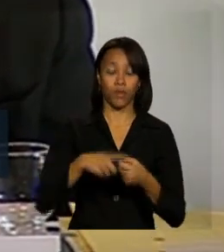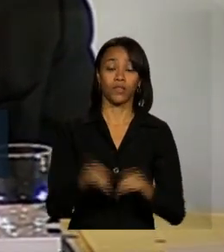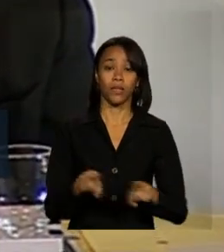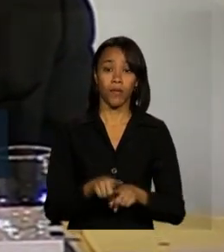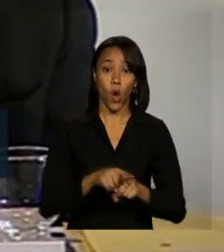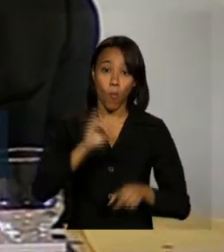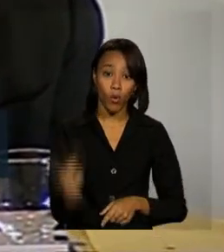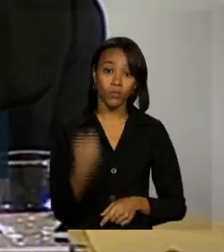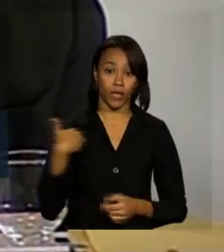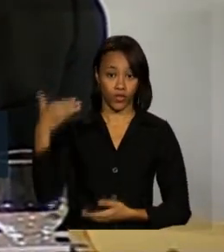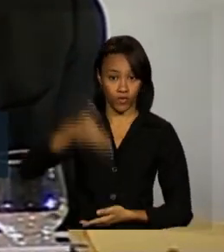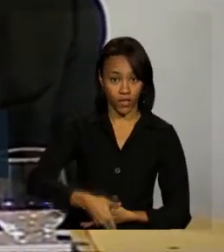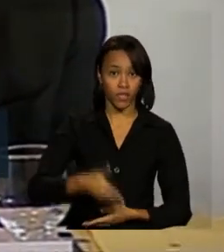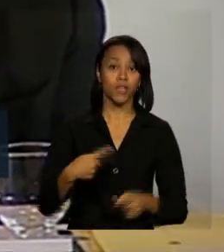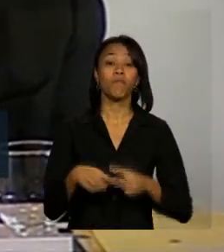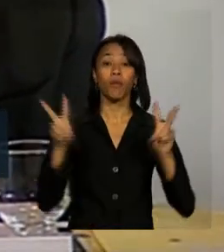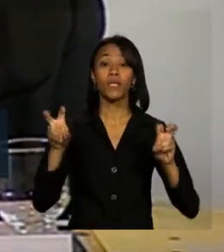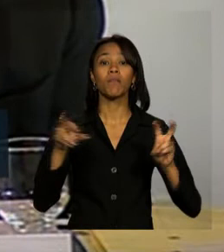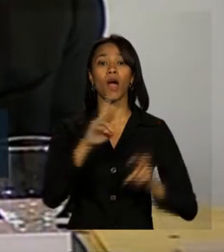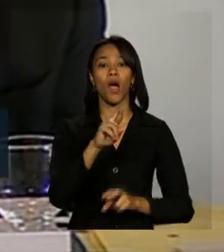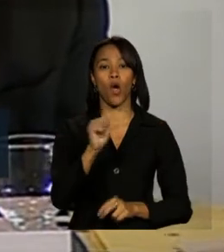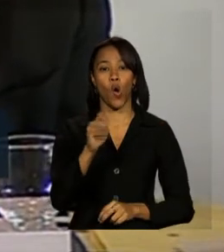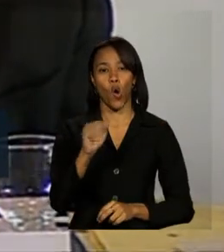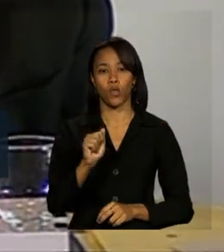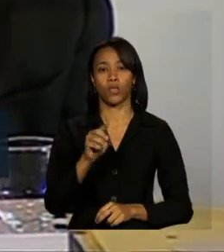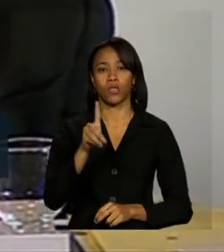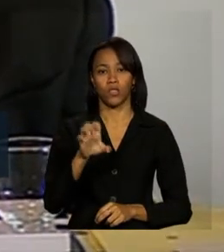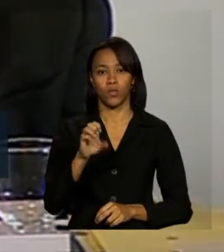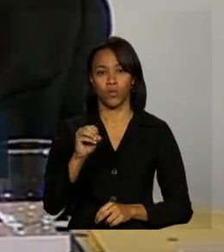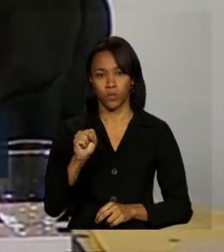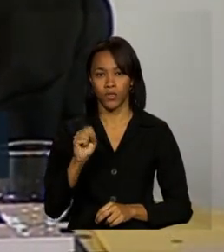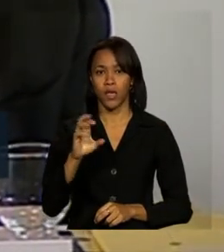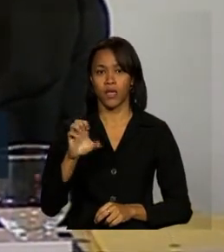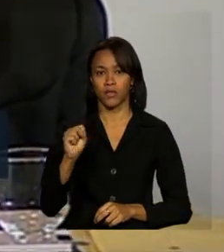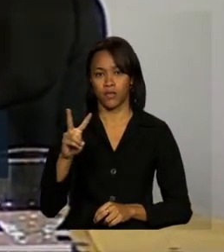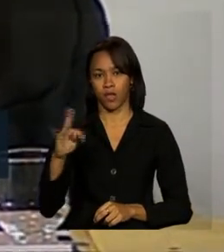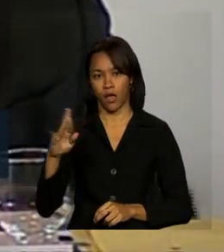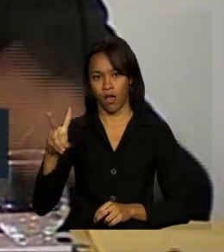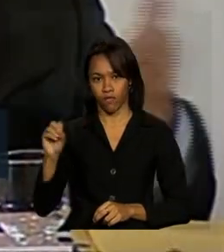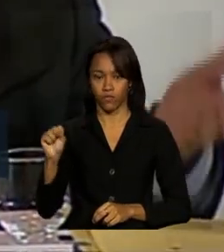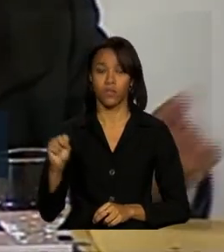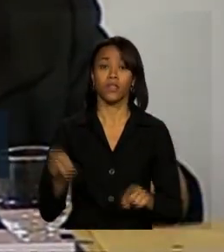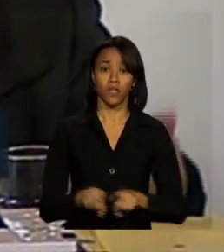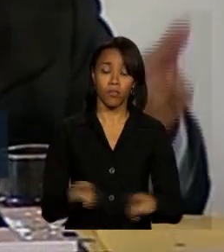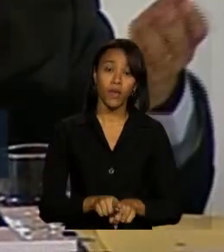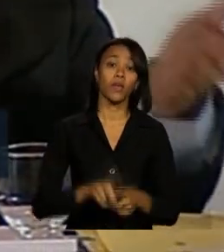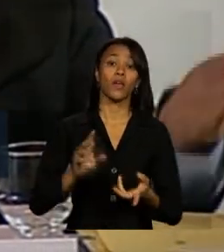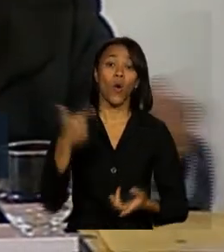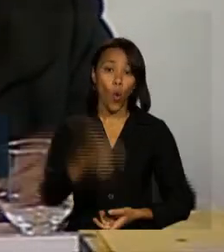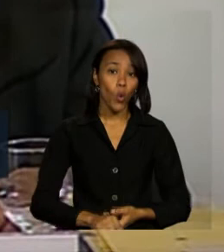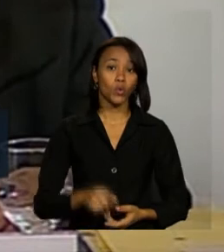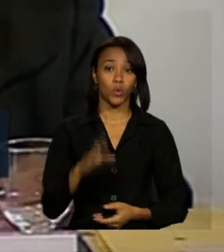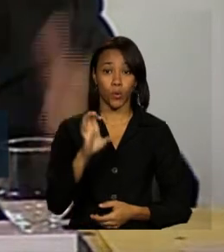nesse evento sobre a Rota do Escravo. Gostaria também de assinalar aqui a presença do embaixador do